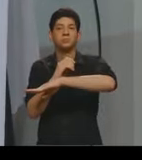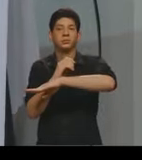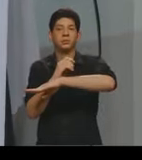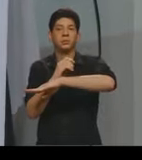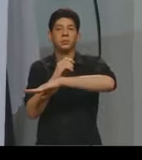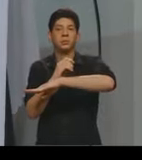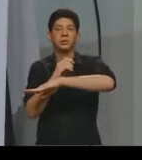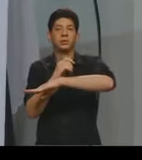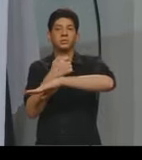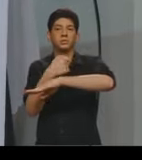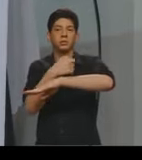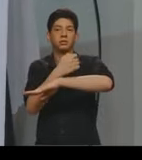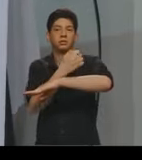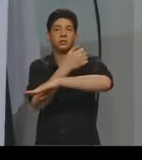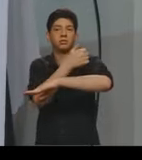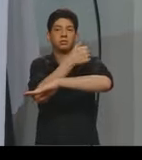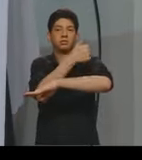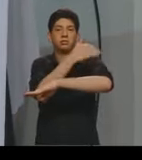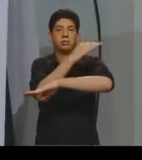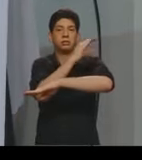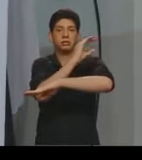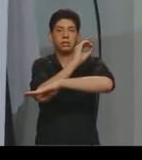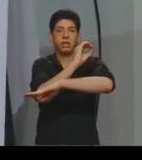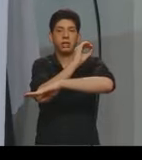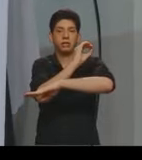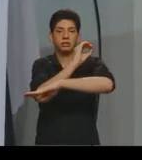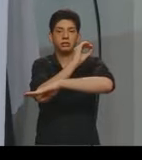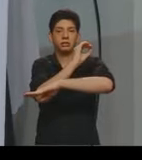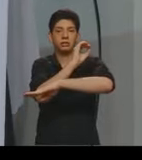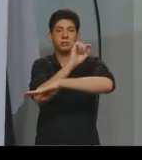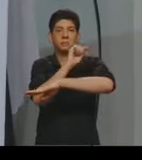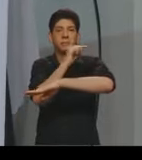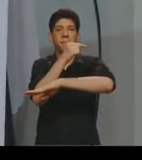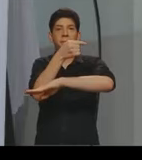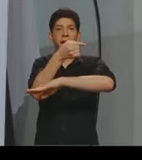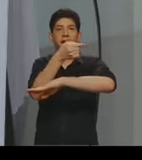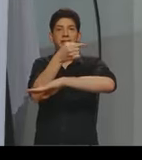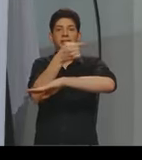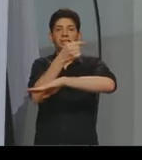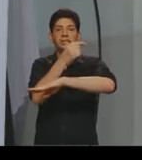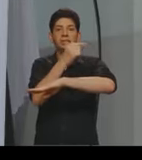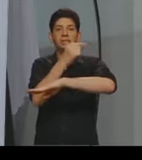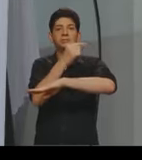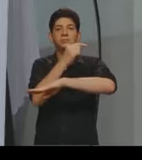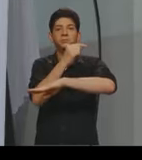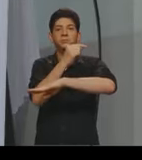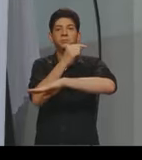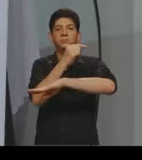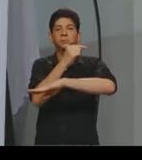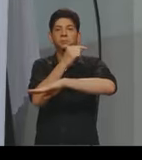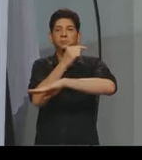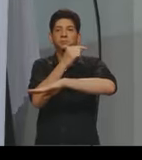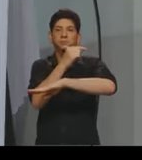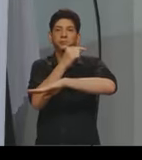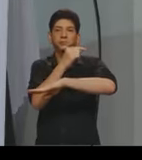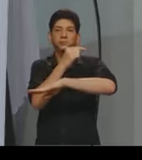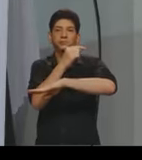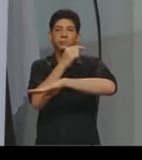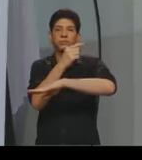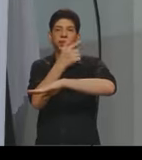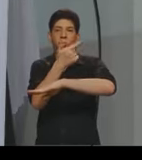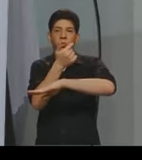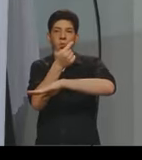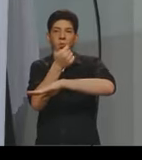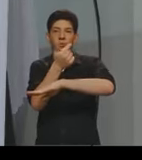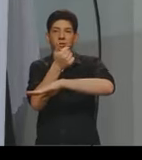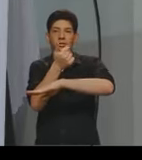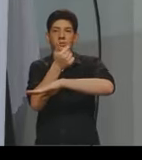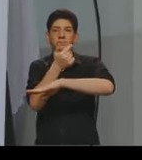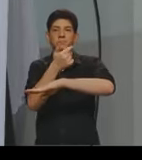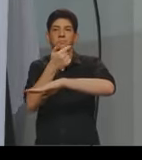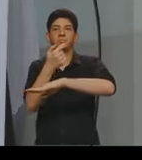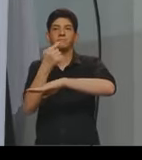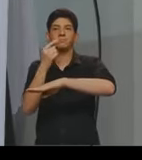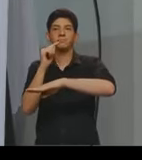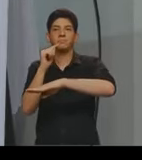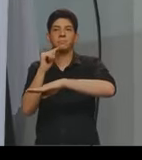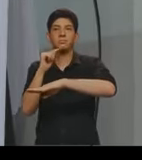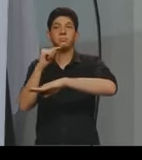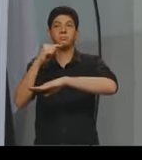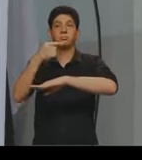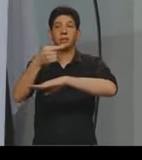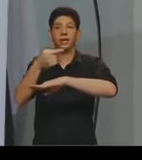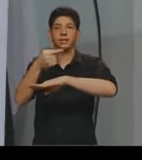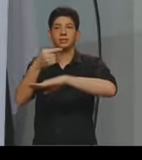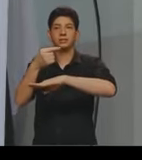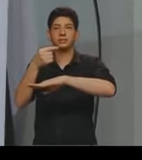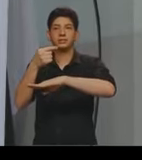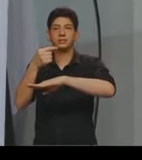dar 10 vezes 1, 10, mais 20 dividido por 5, 4 vezes 3, 12.